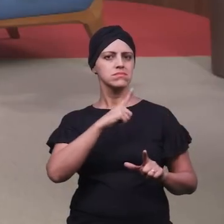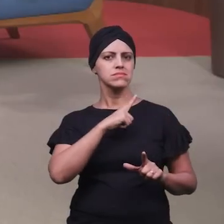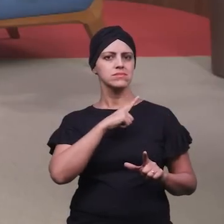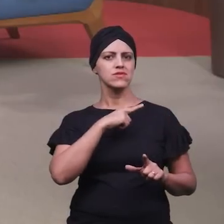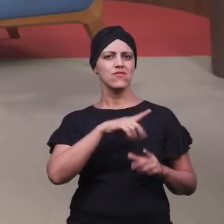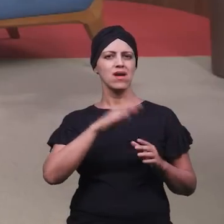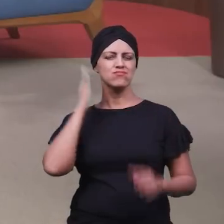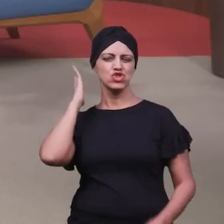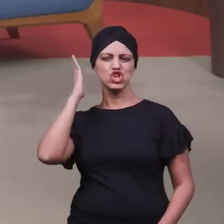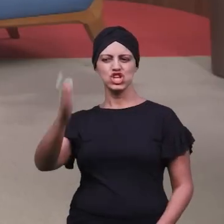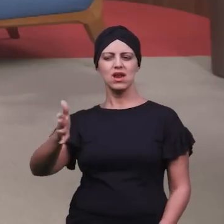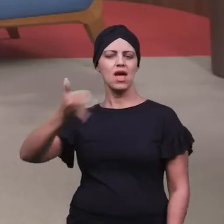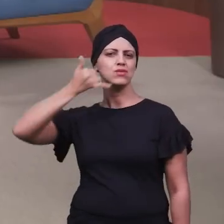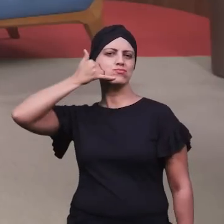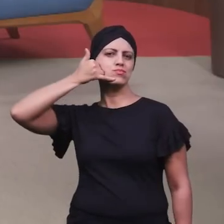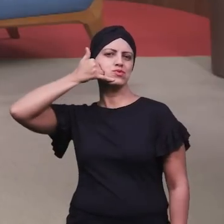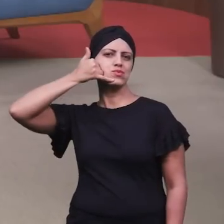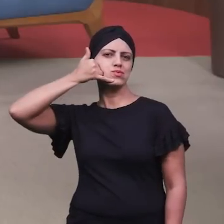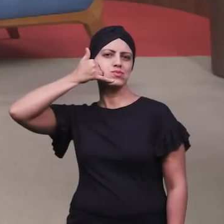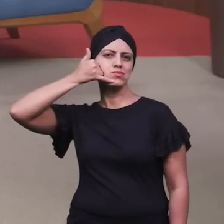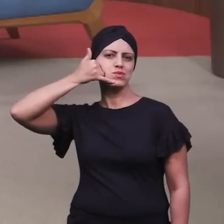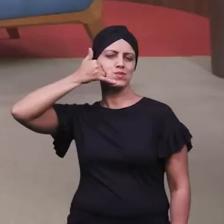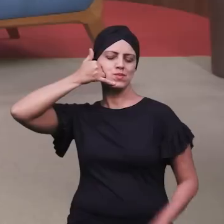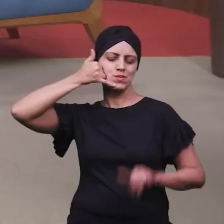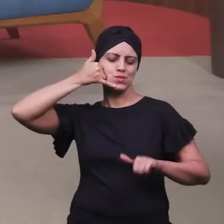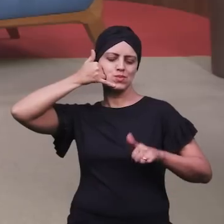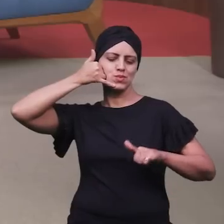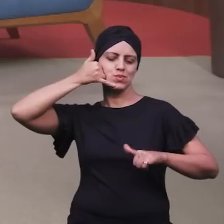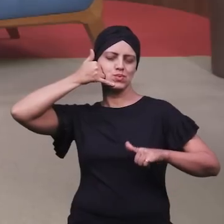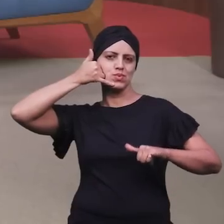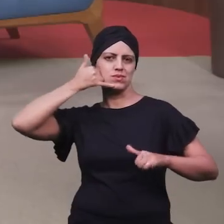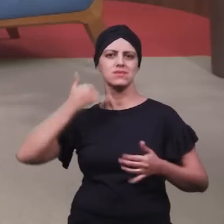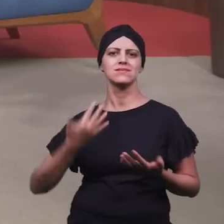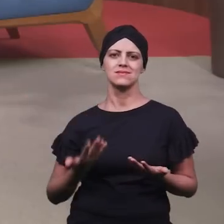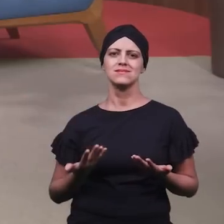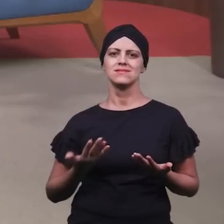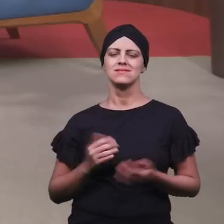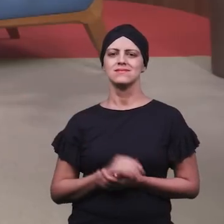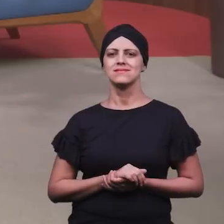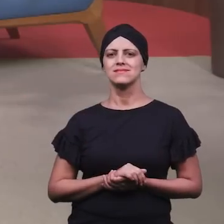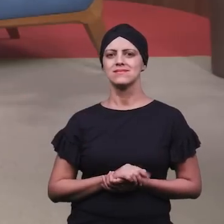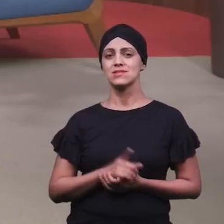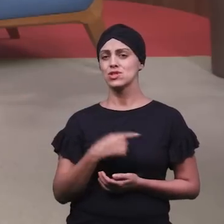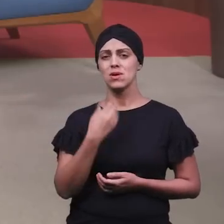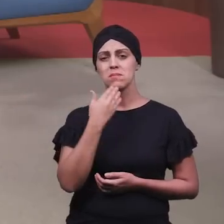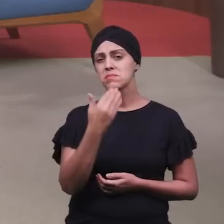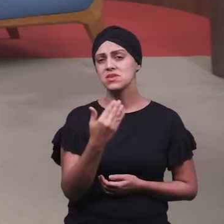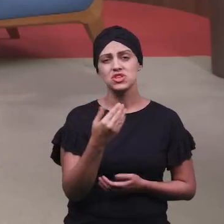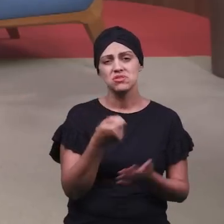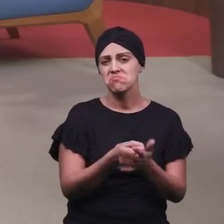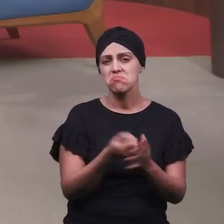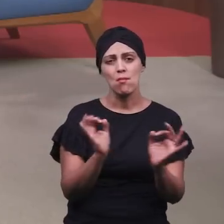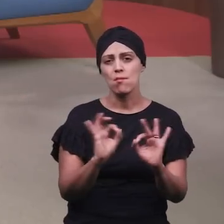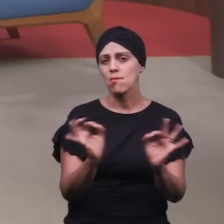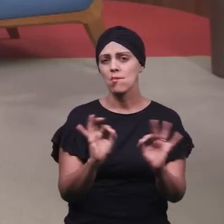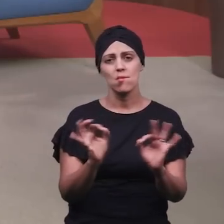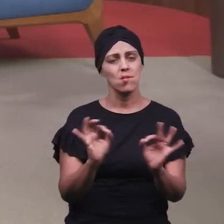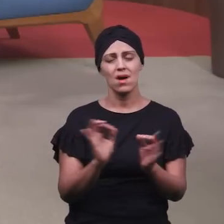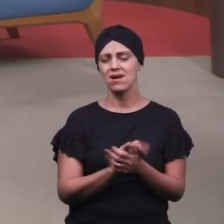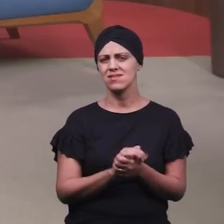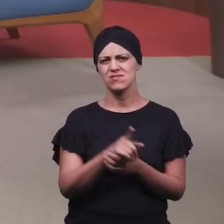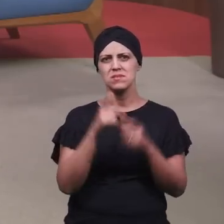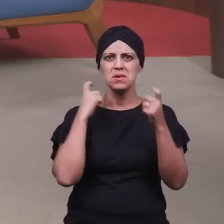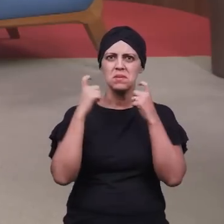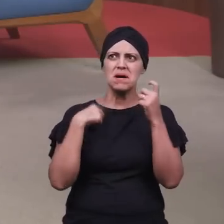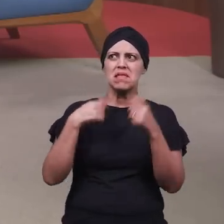número e seu aparelho já vai ser redirecionado para a ligação. Olha só, nós não vamos te pedir nada em troca.